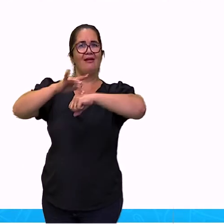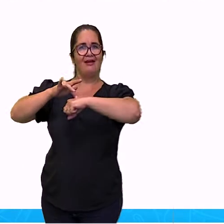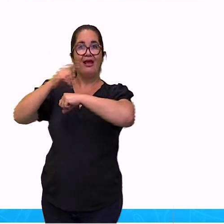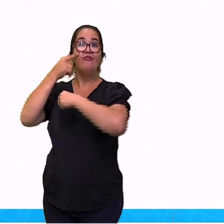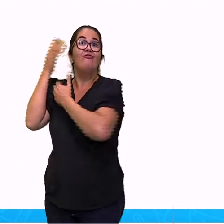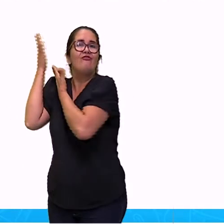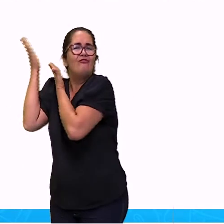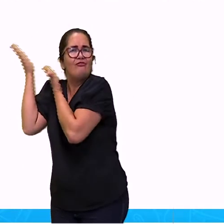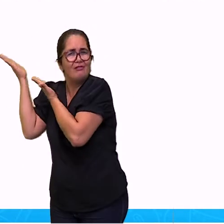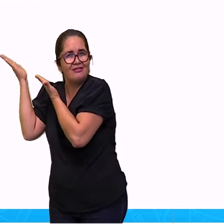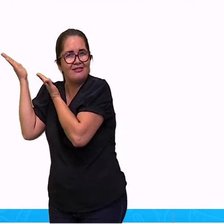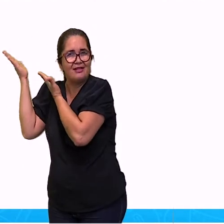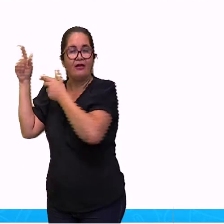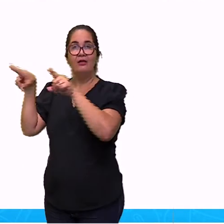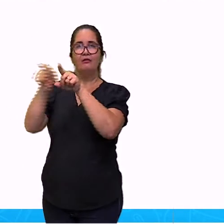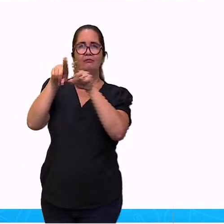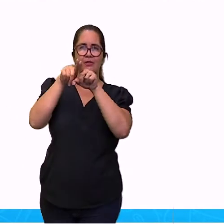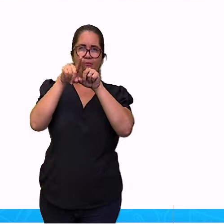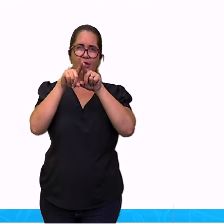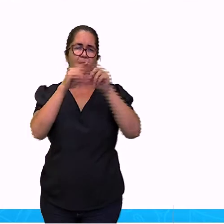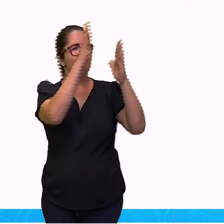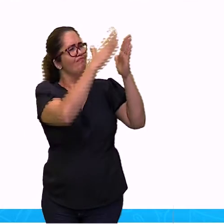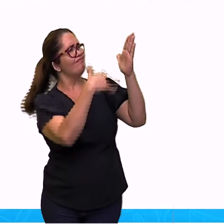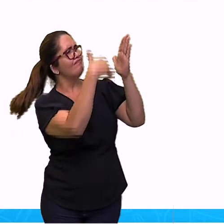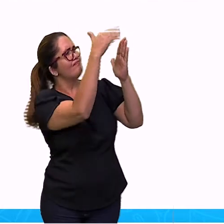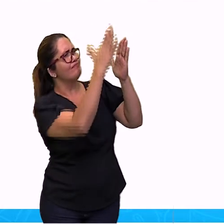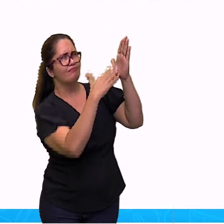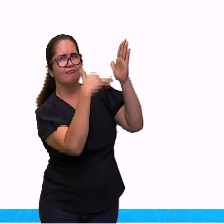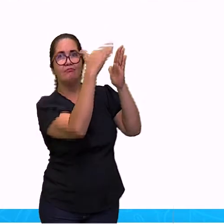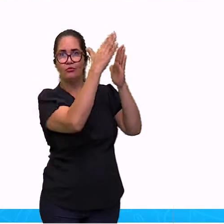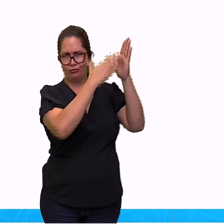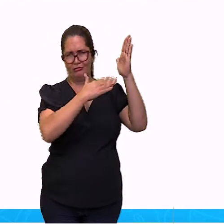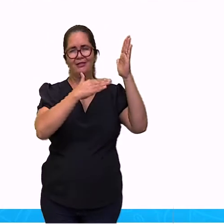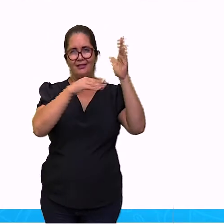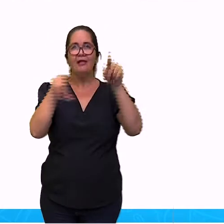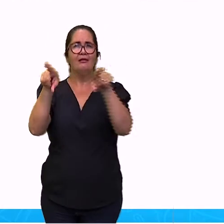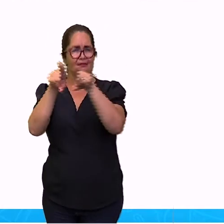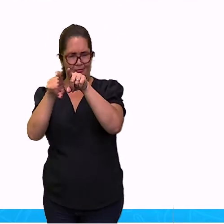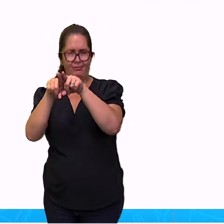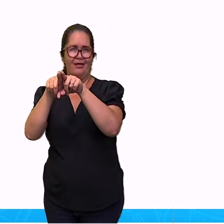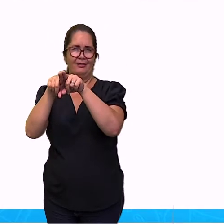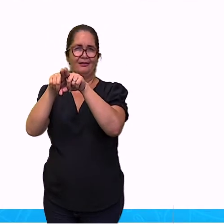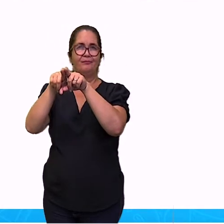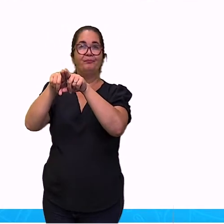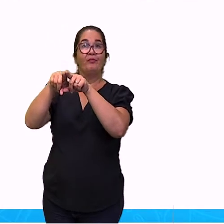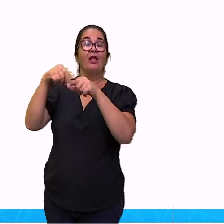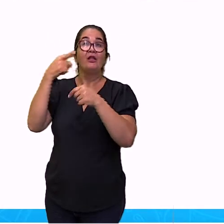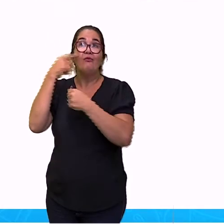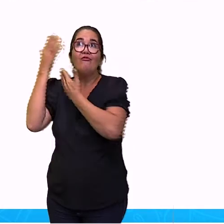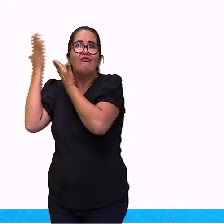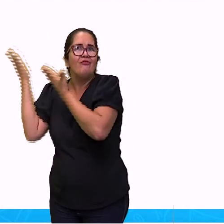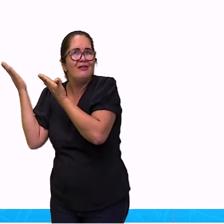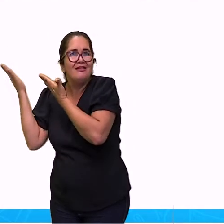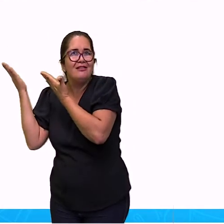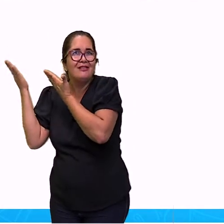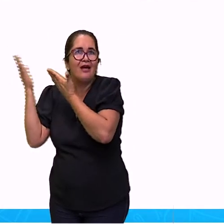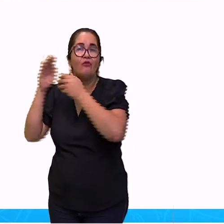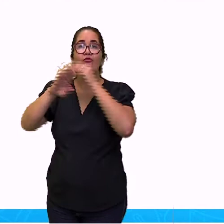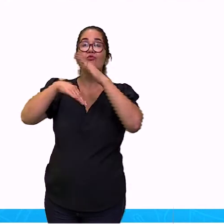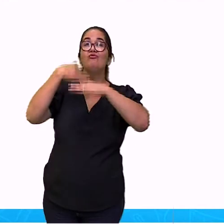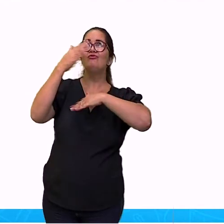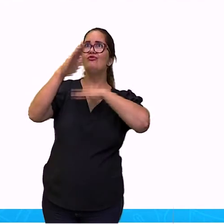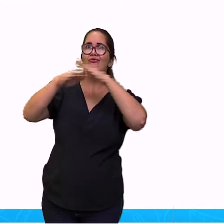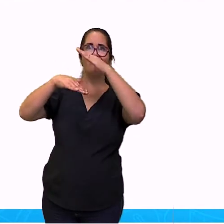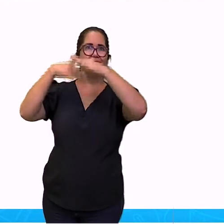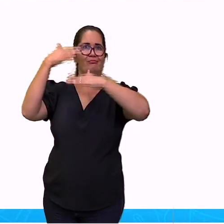Tanto como as pinturas, né, tudo acontece meio aqui ali nos países europeus. Olha, o desenvolvimento do balé na Europa. Foi na Europa